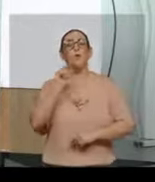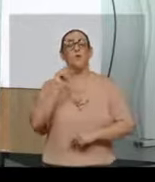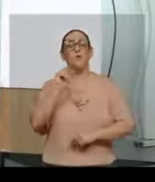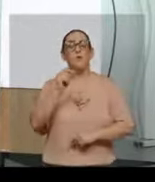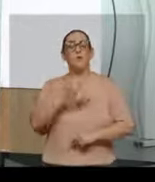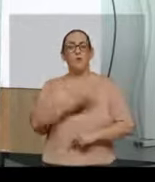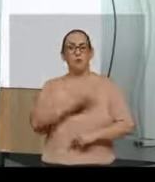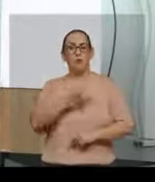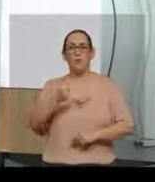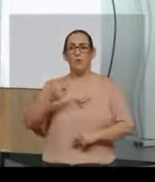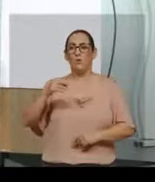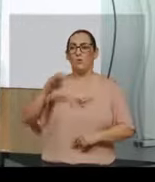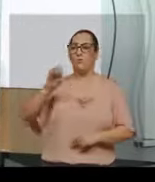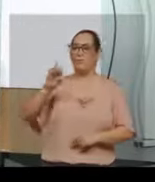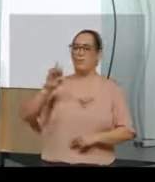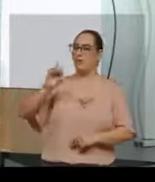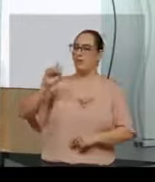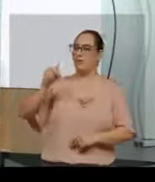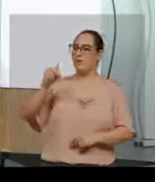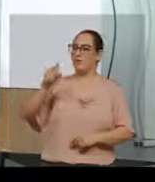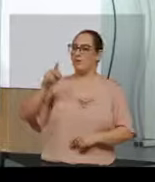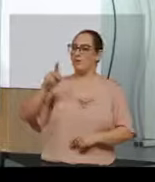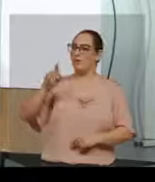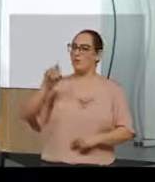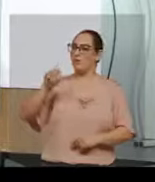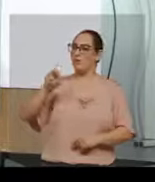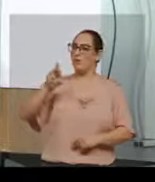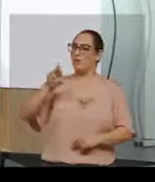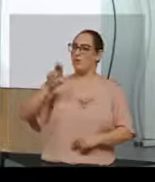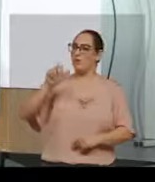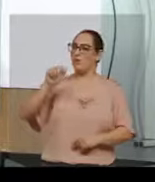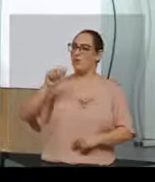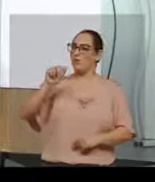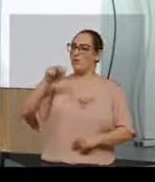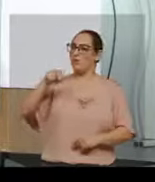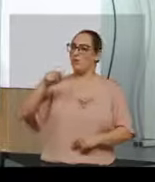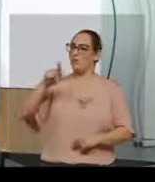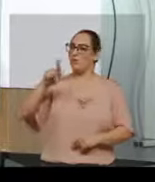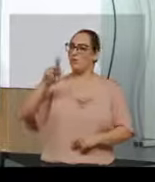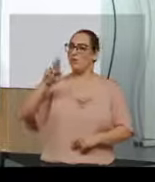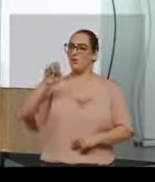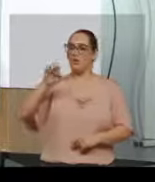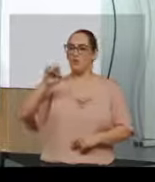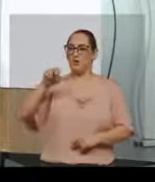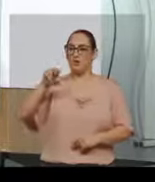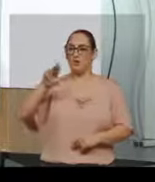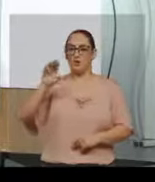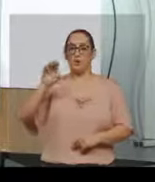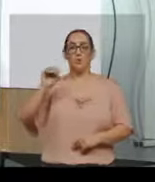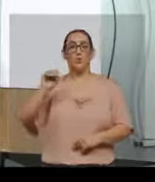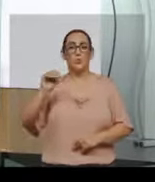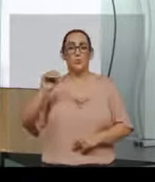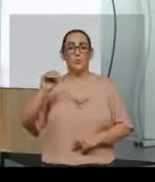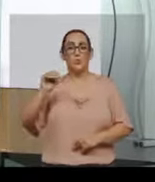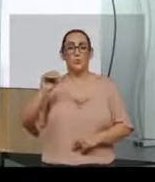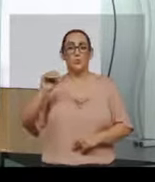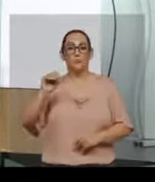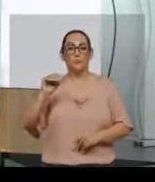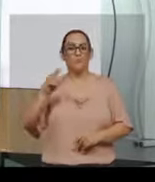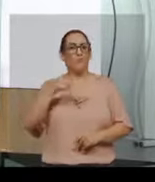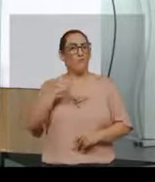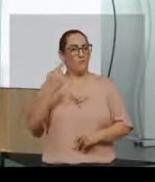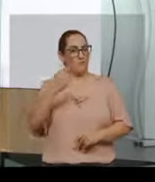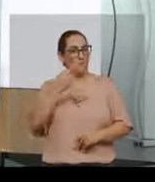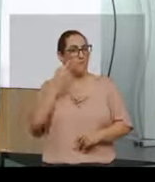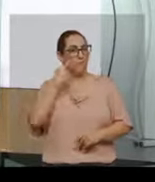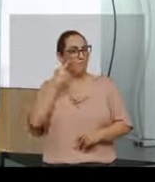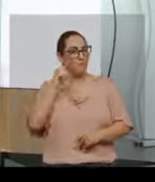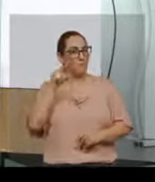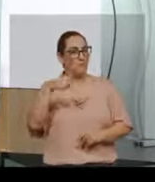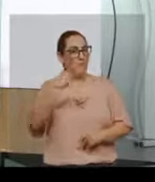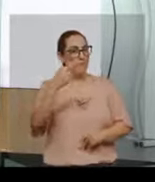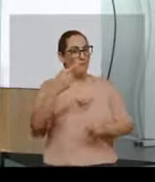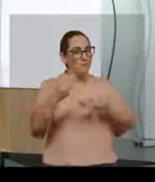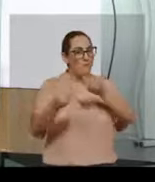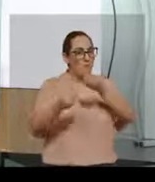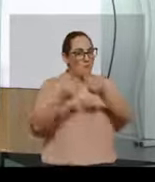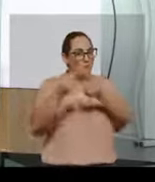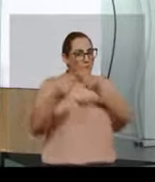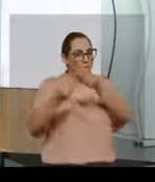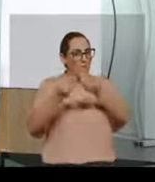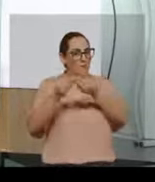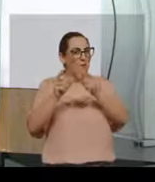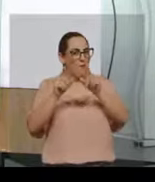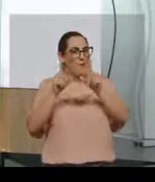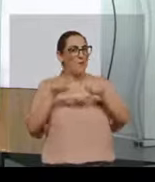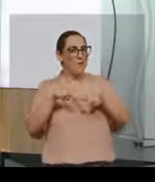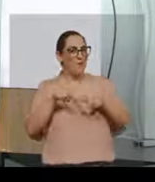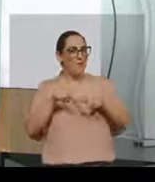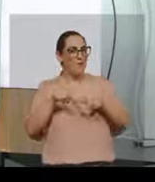esporângios. Nós vamos ver nas outras aulas essa estrutura desse esporângio como é. Mas então hoje, só para a gente ficar